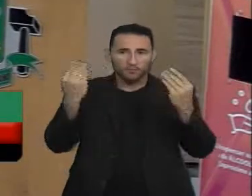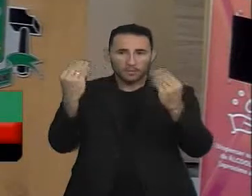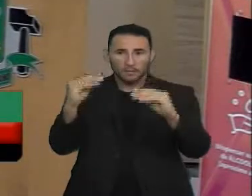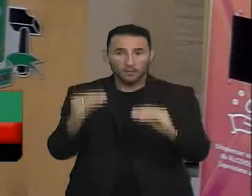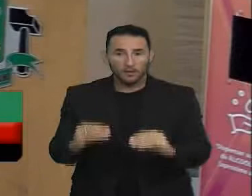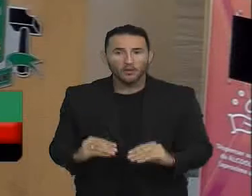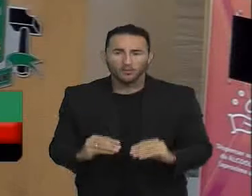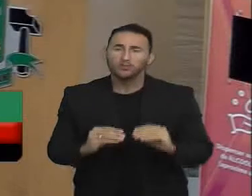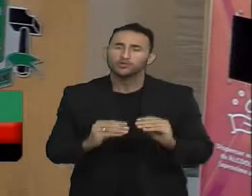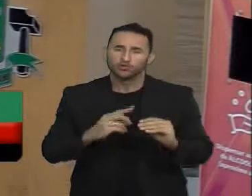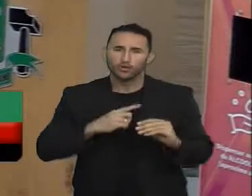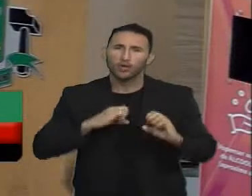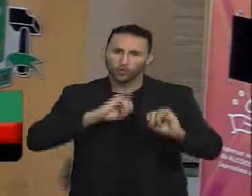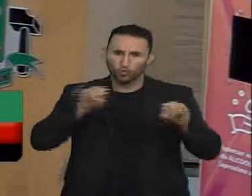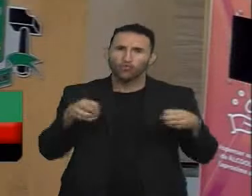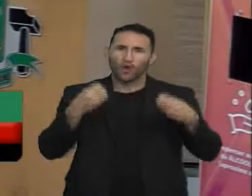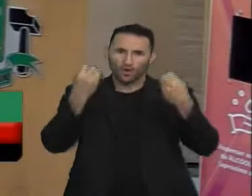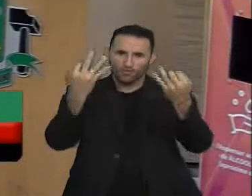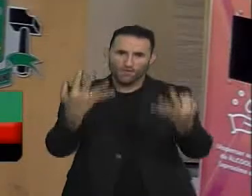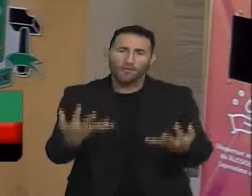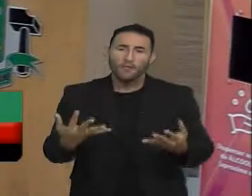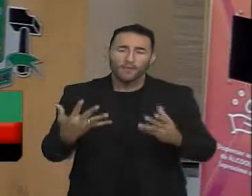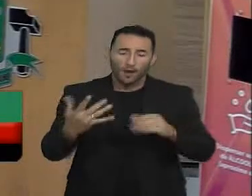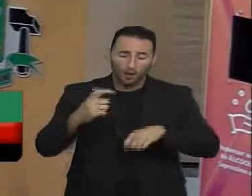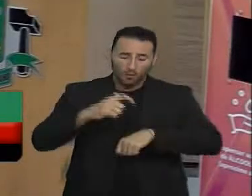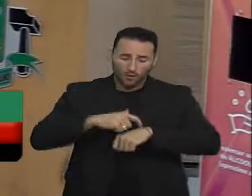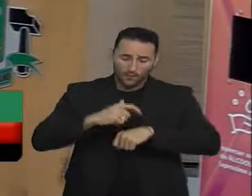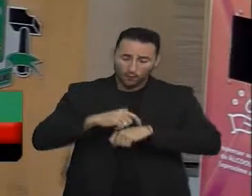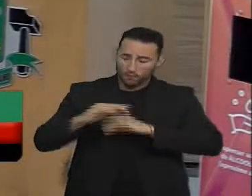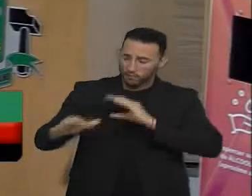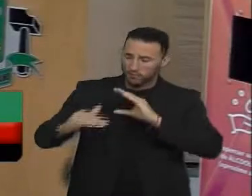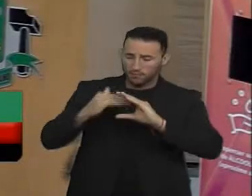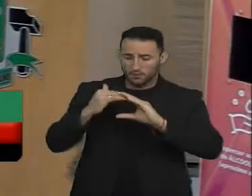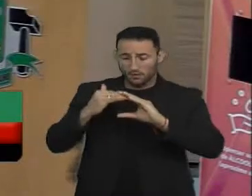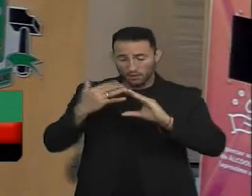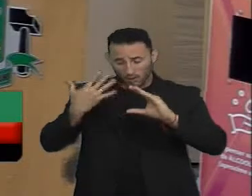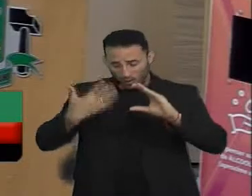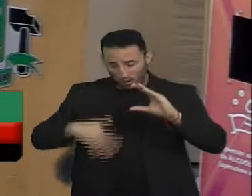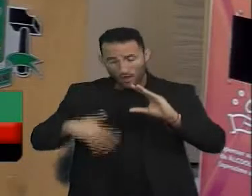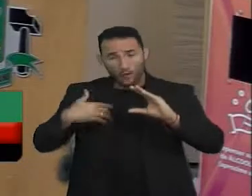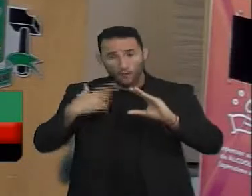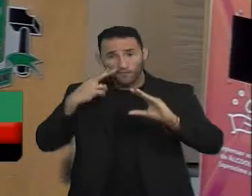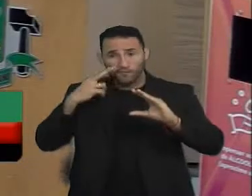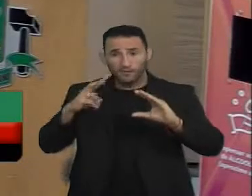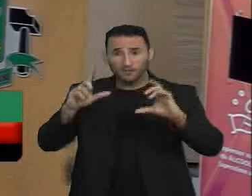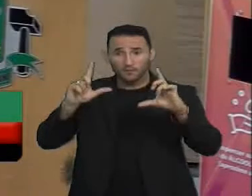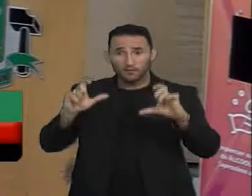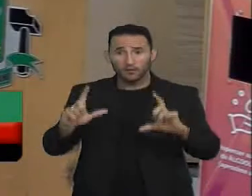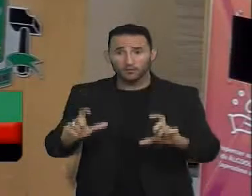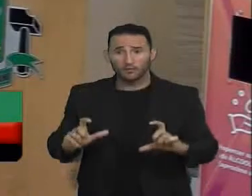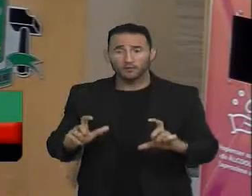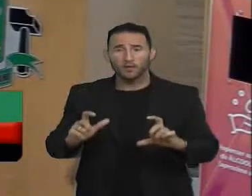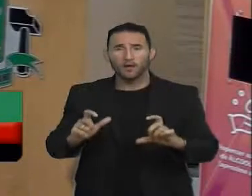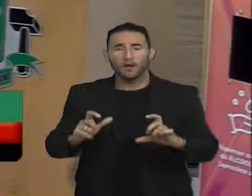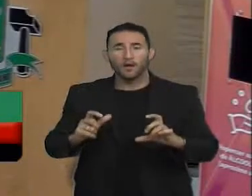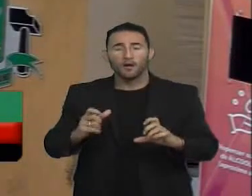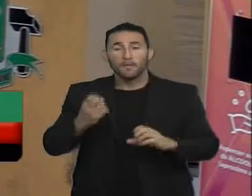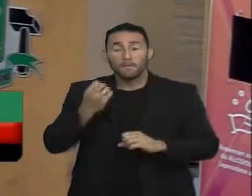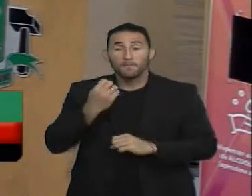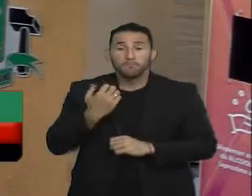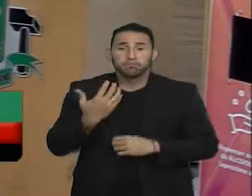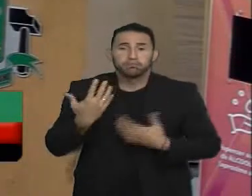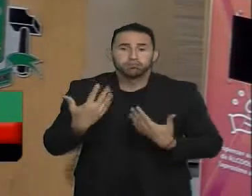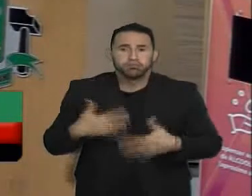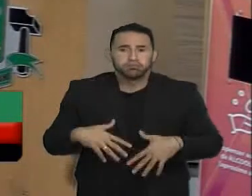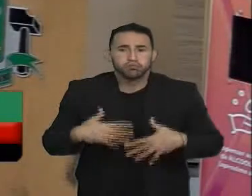justificativa. E, quando eu recebi, eu vi essas fotos, eu também fiquei